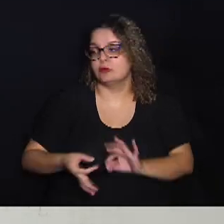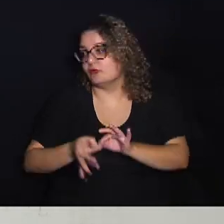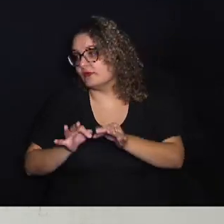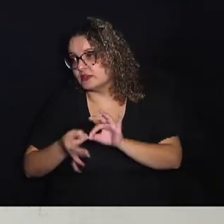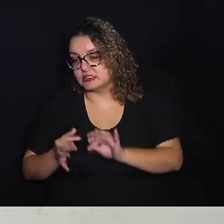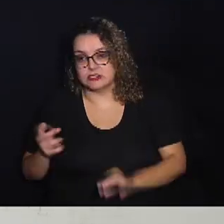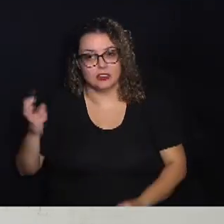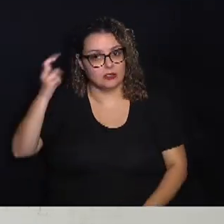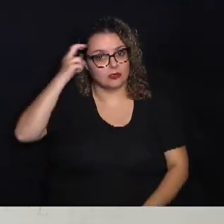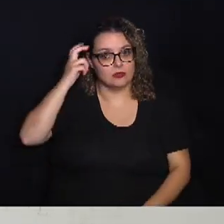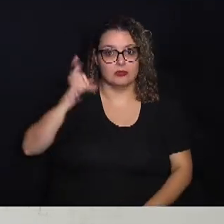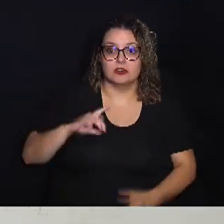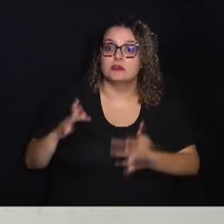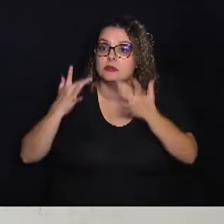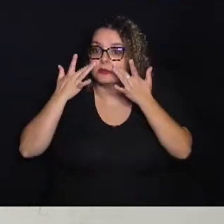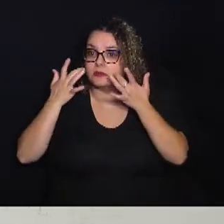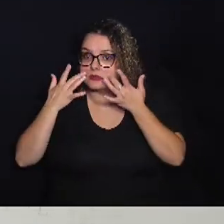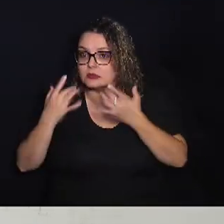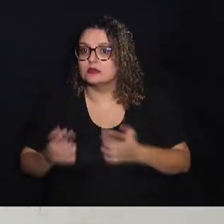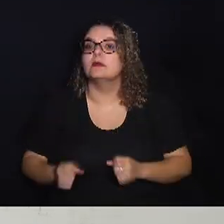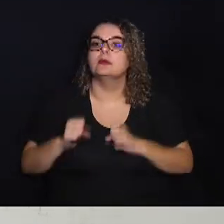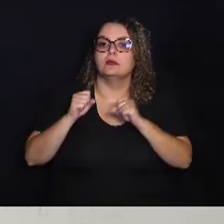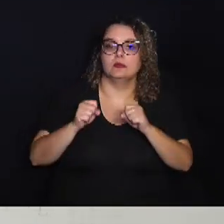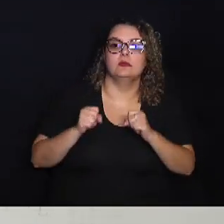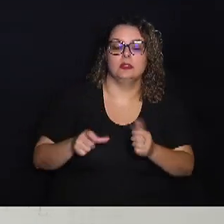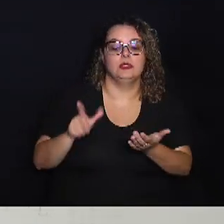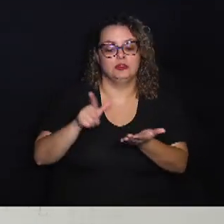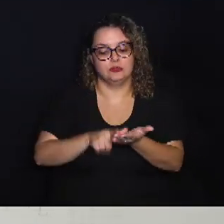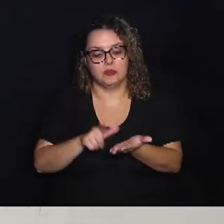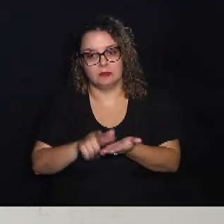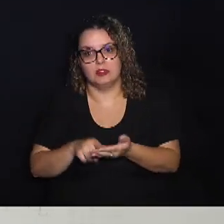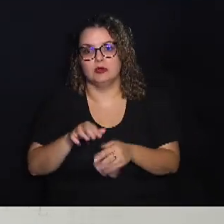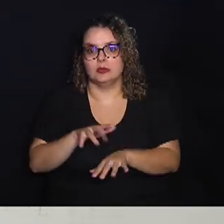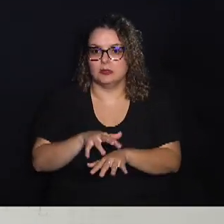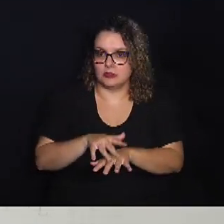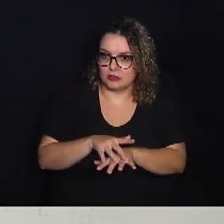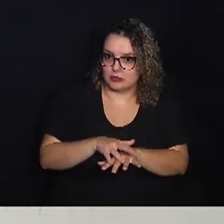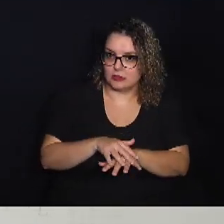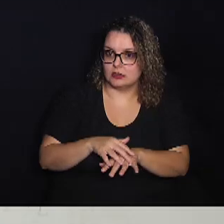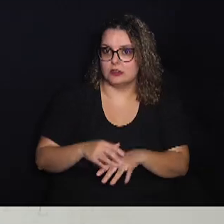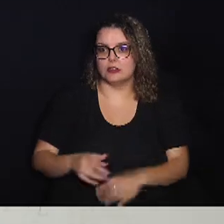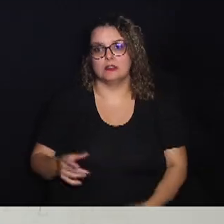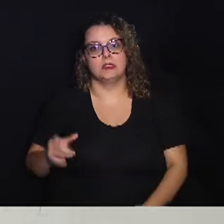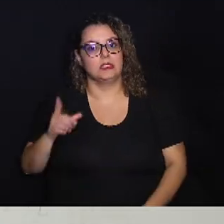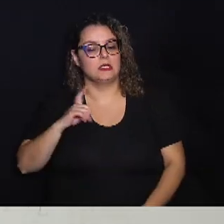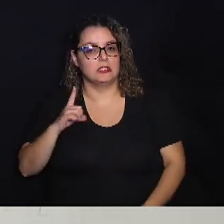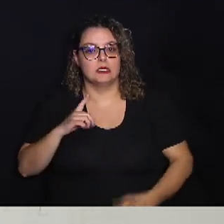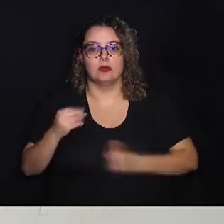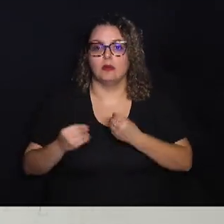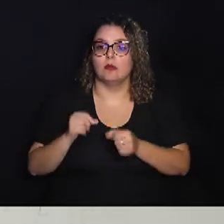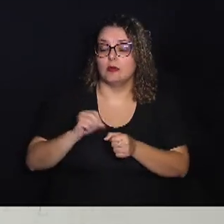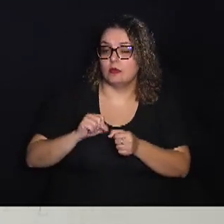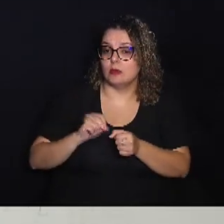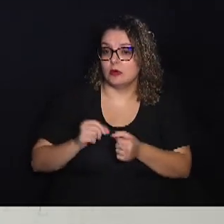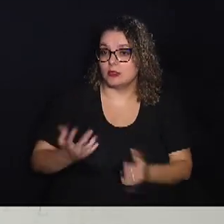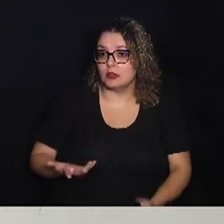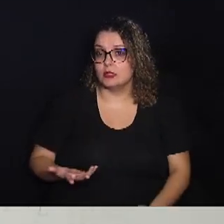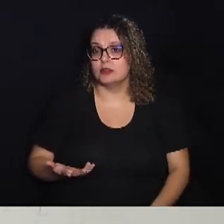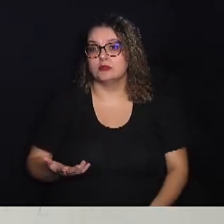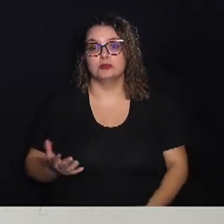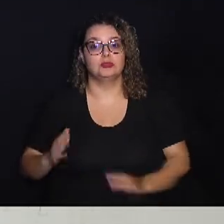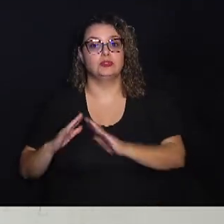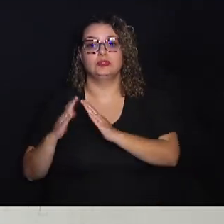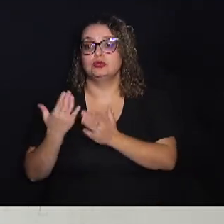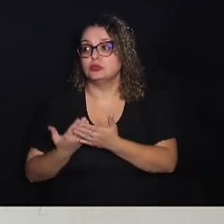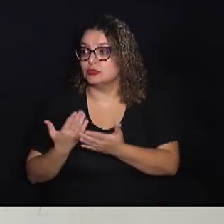Então, vai ter um teatro, dá para fazer os panfletos também em braille, dá para fazer material escolar, dá para